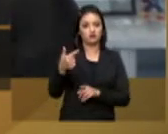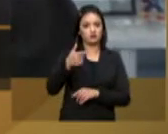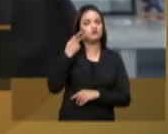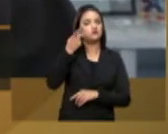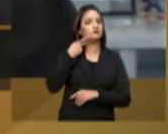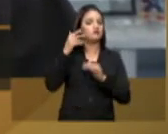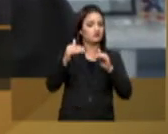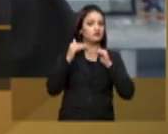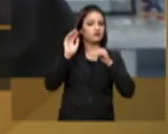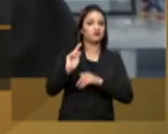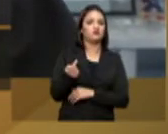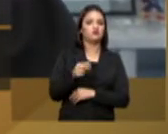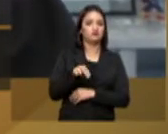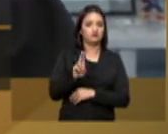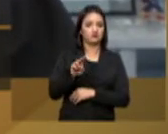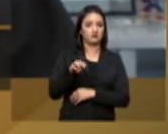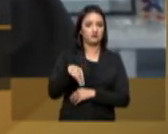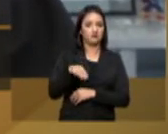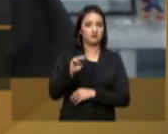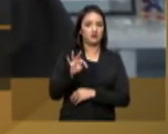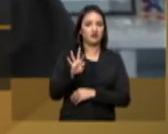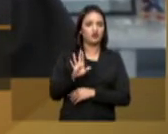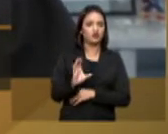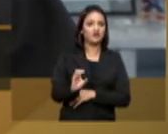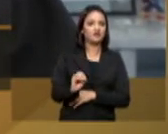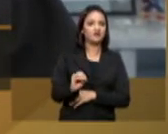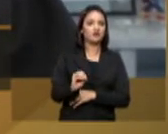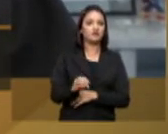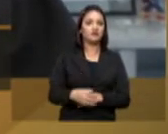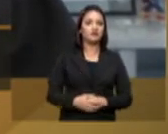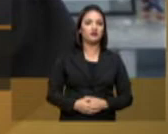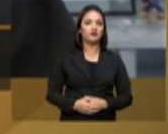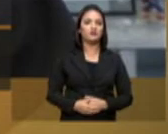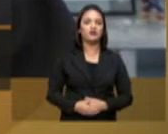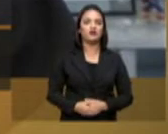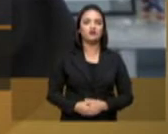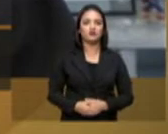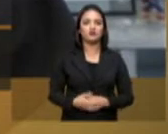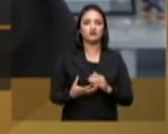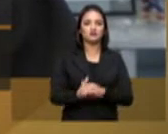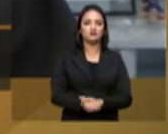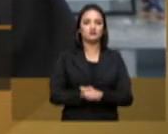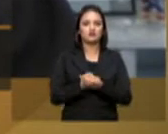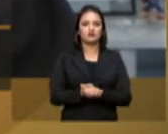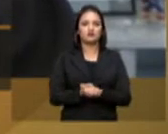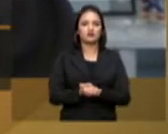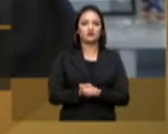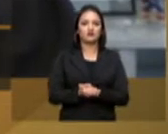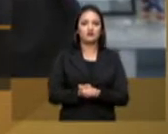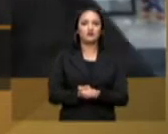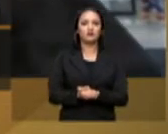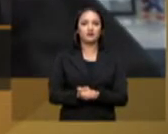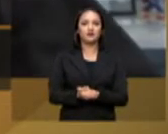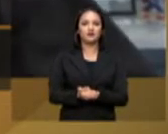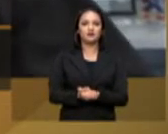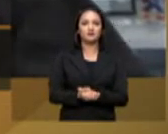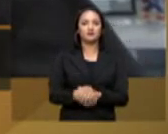Medeiros. Cumprimento o representante da Fazenda Nacional, excelentíssimo doutor Paulo